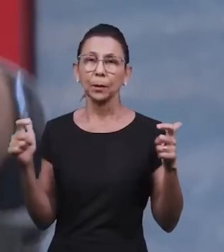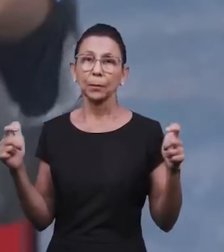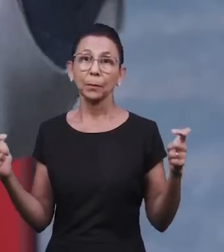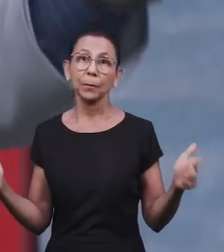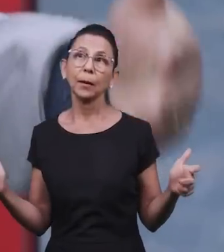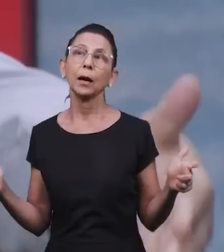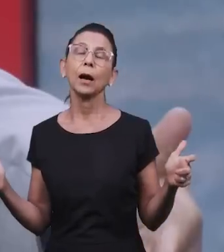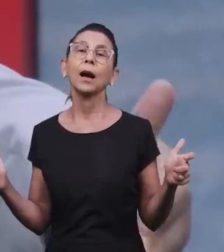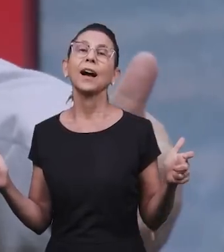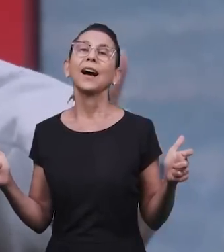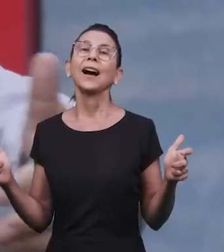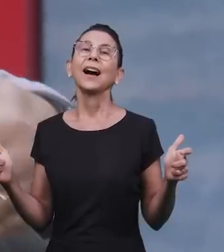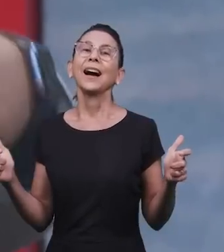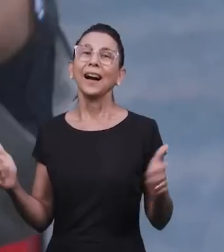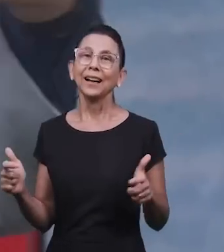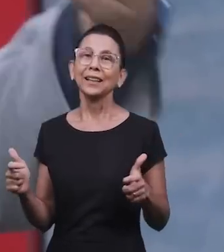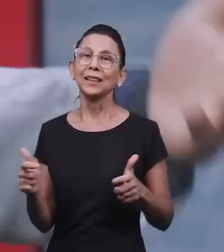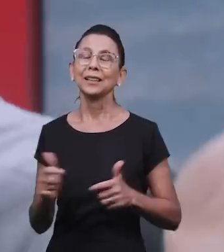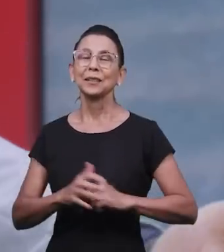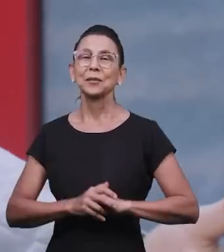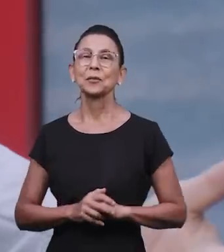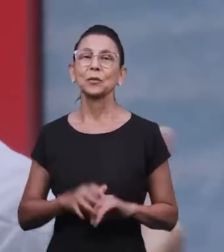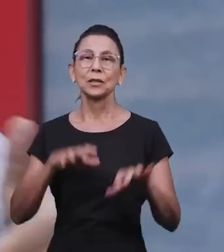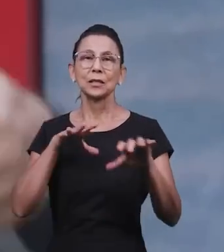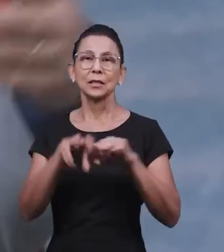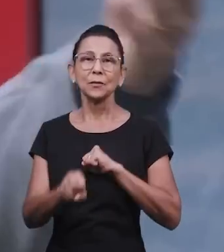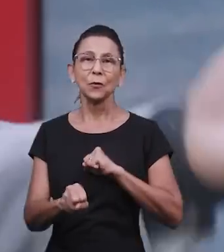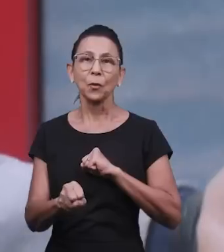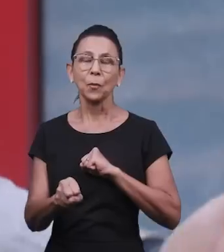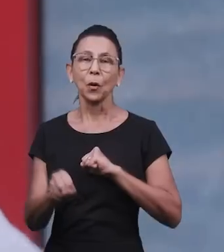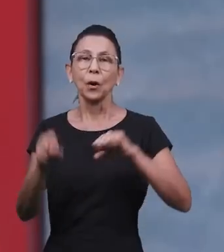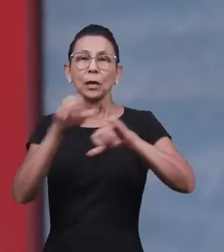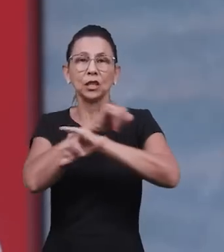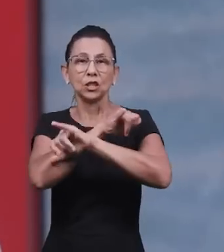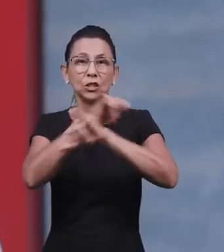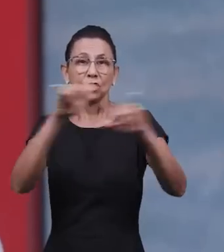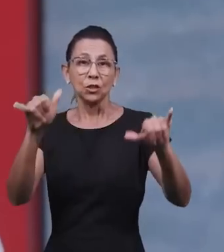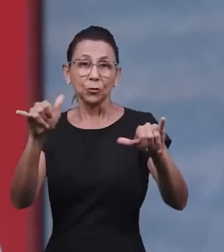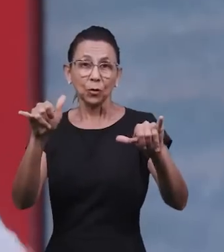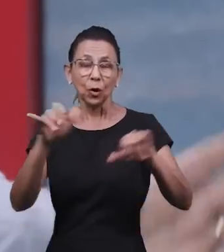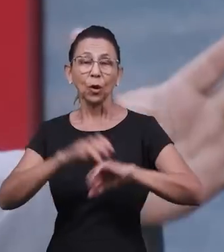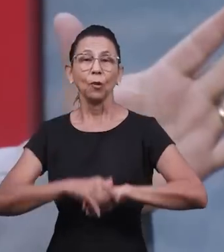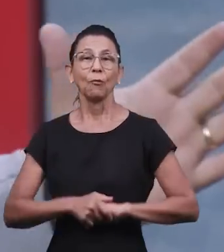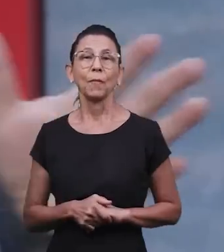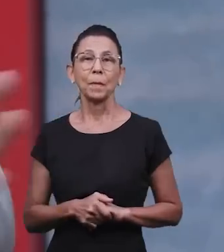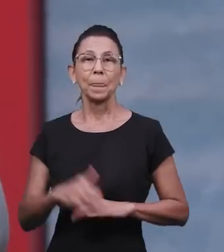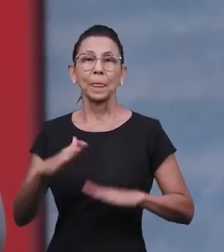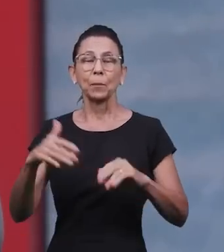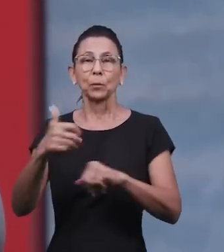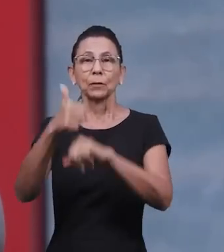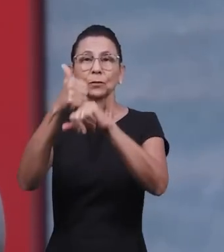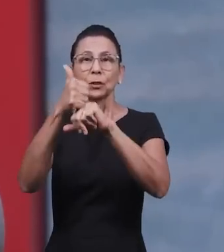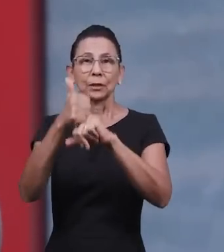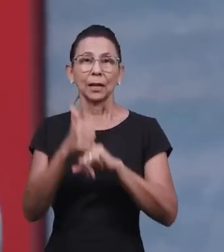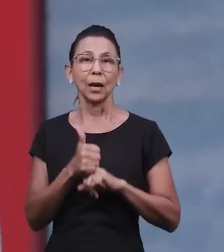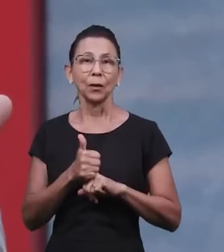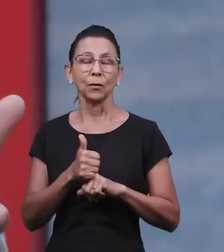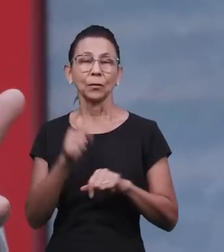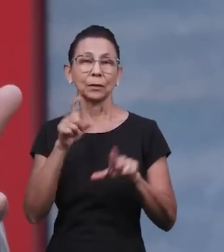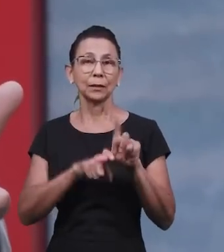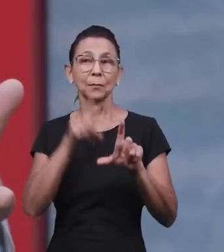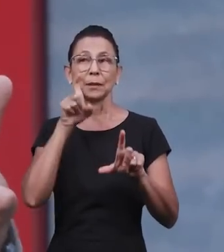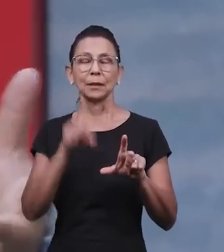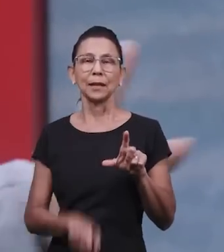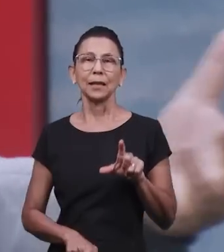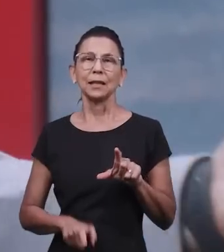ele comunicou que ele estava disponível para prestar esse serviço no mercado, é um profissional autônomo, ele já tinha a base de clientes já